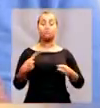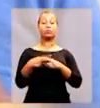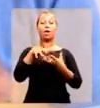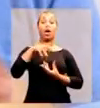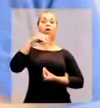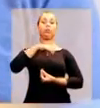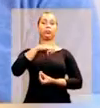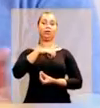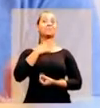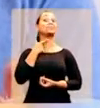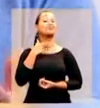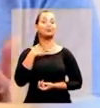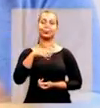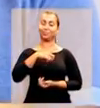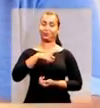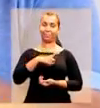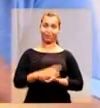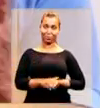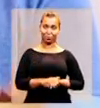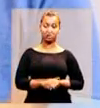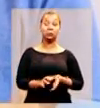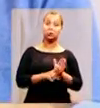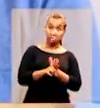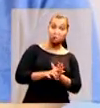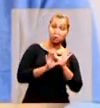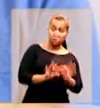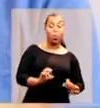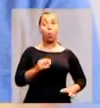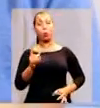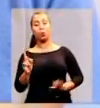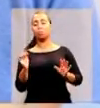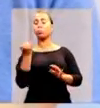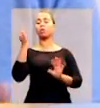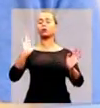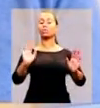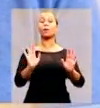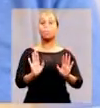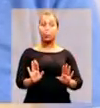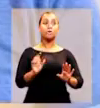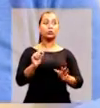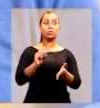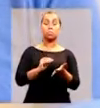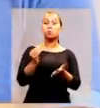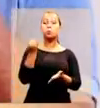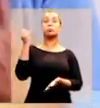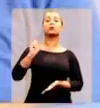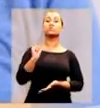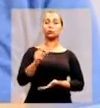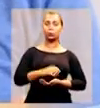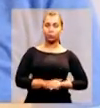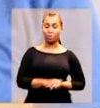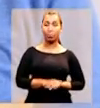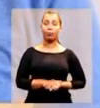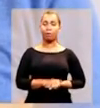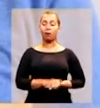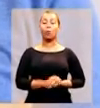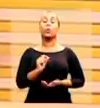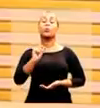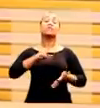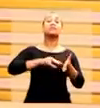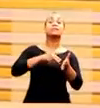porque ele tem alma, porque ele tem espírito. Cientificamente ou não me importa. O que importa é que essa fruição o